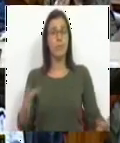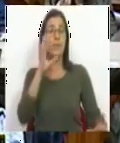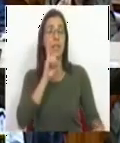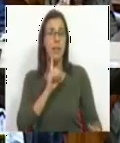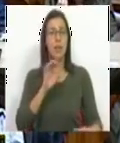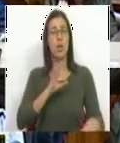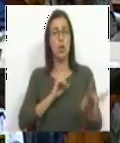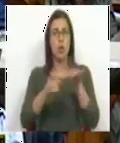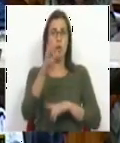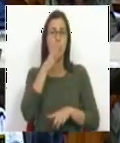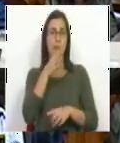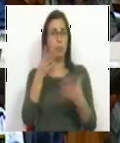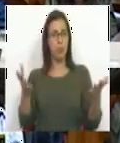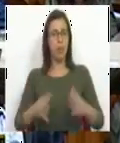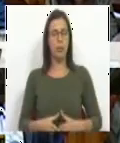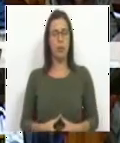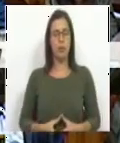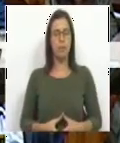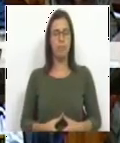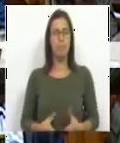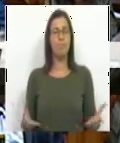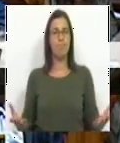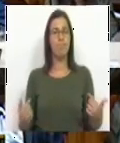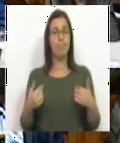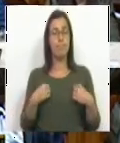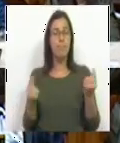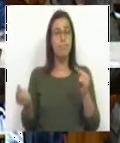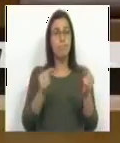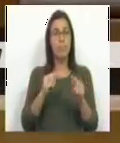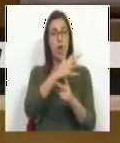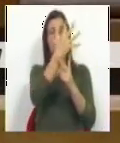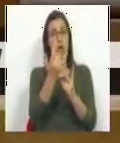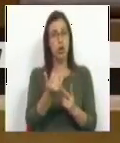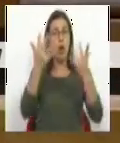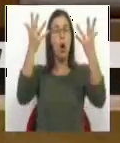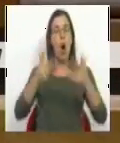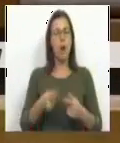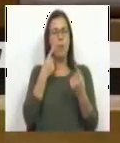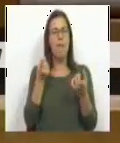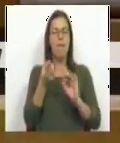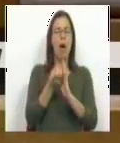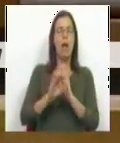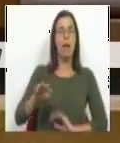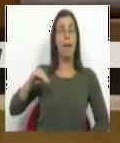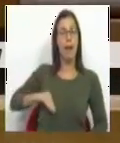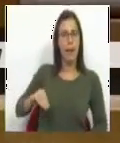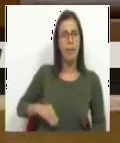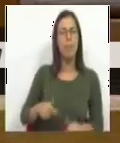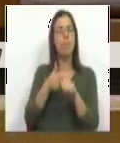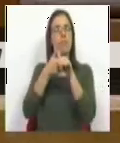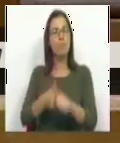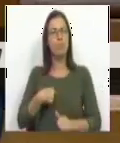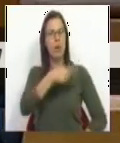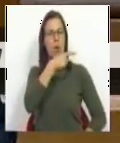Senhoras e senhores deputados, estamos a debater o segundo orçamento que repõe rendimentos, cumprindo o